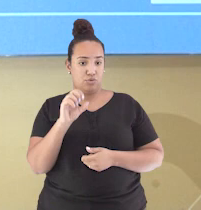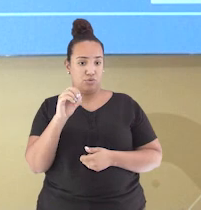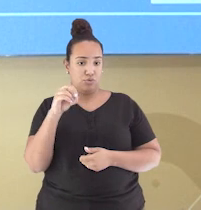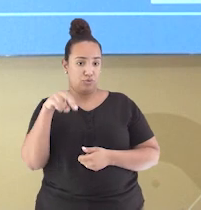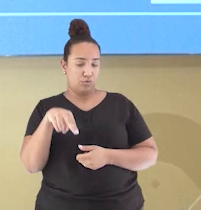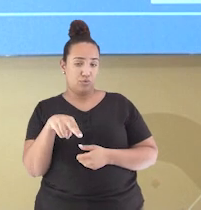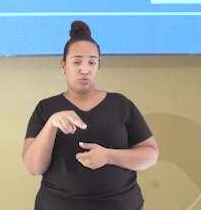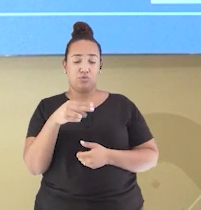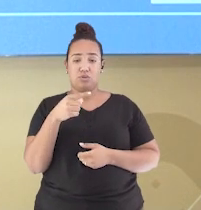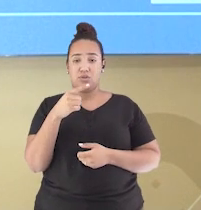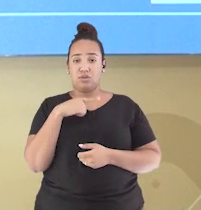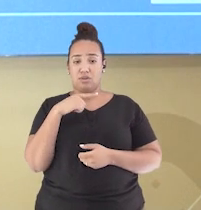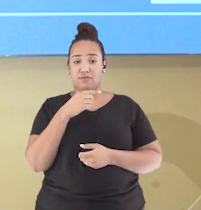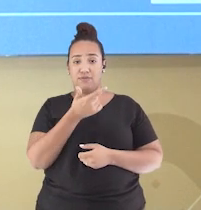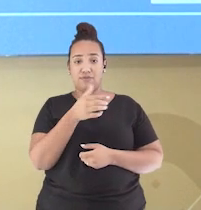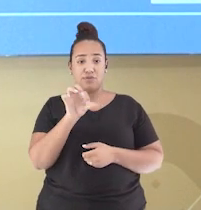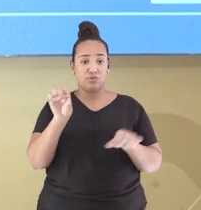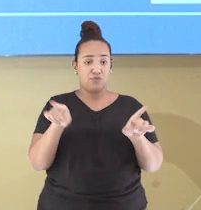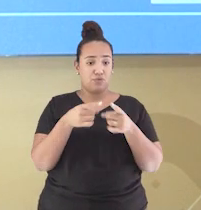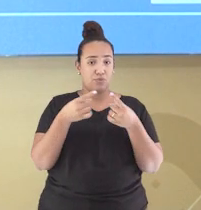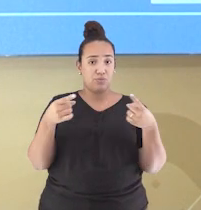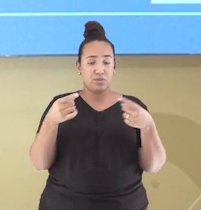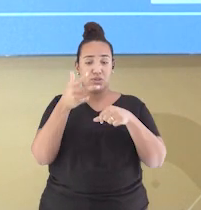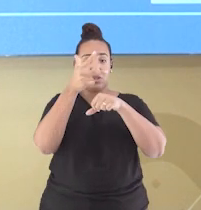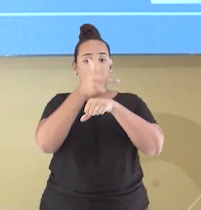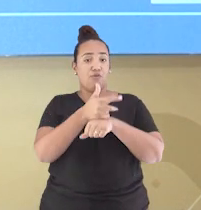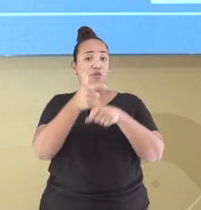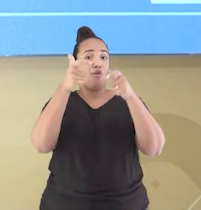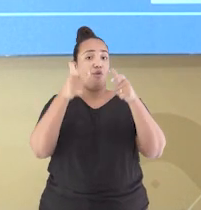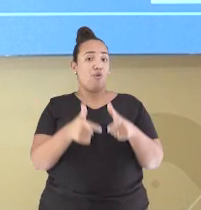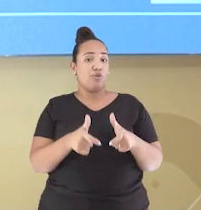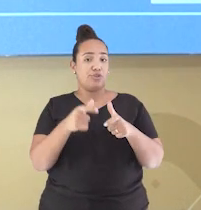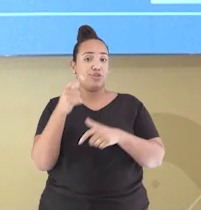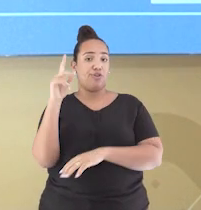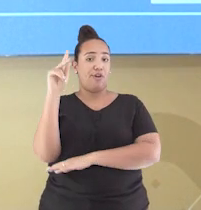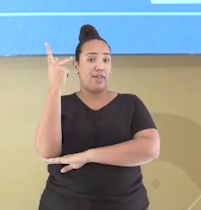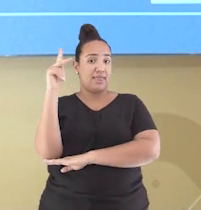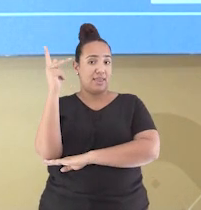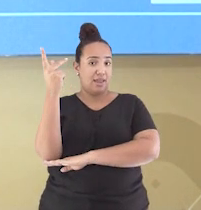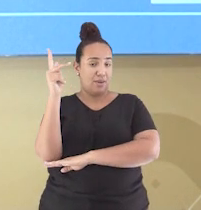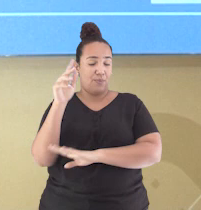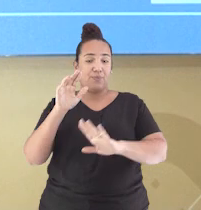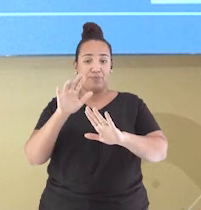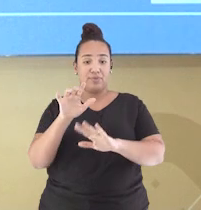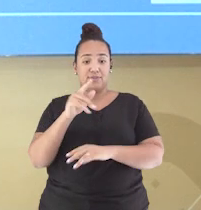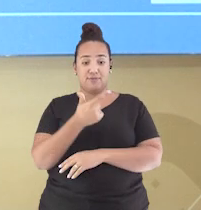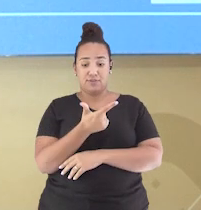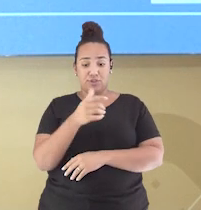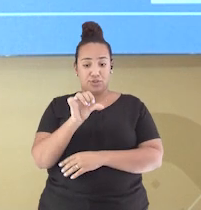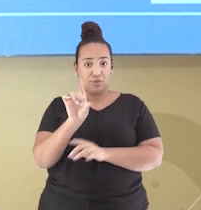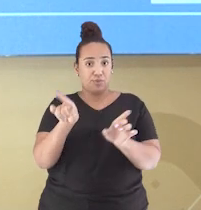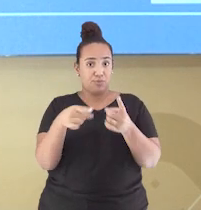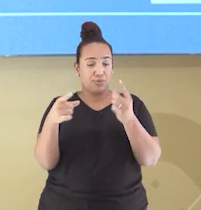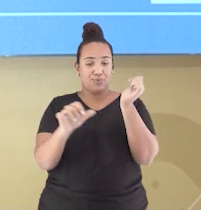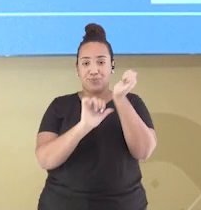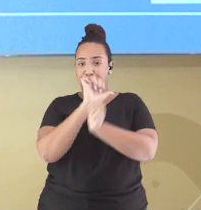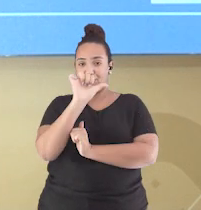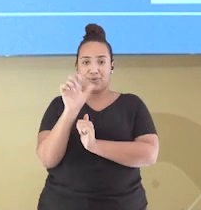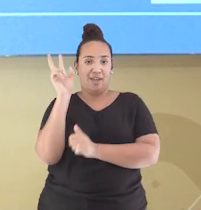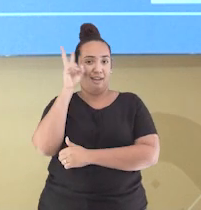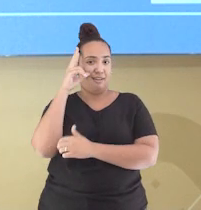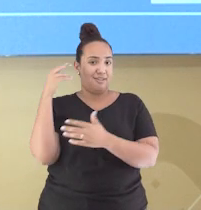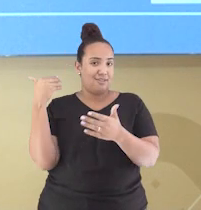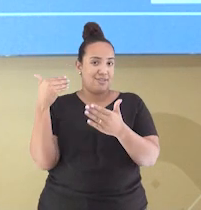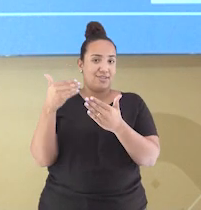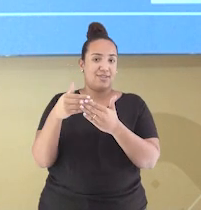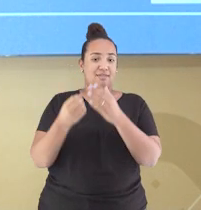29 músicas de uma forma improvisada num quarto de hotel. Mas essas 29 músicas mudaram a história da música. Ele criou um